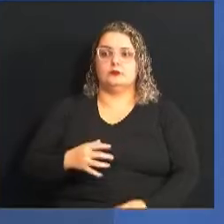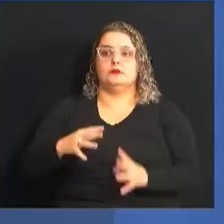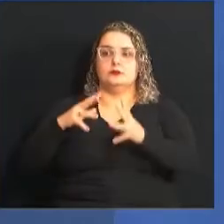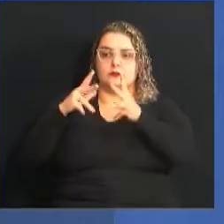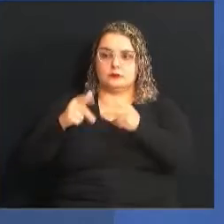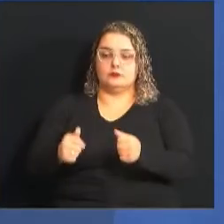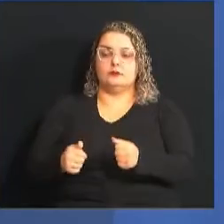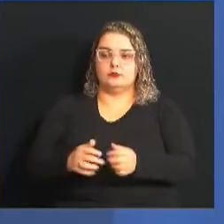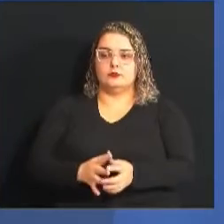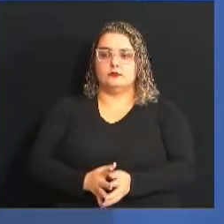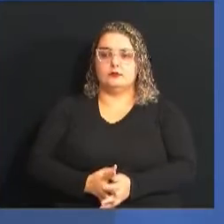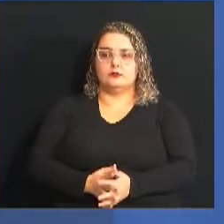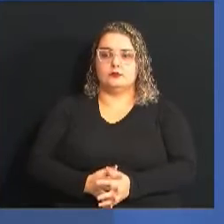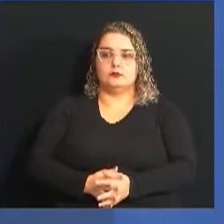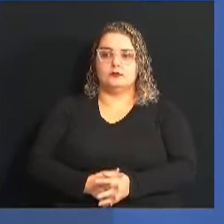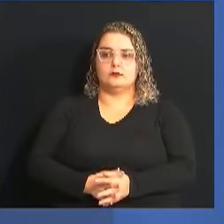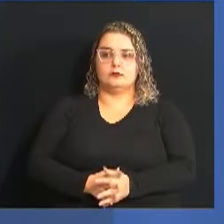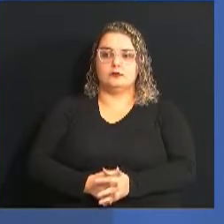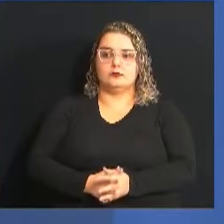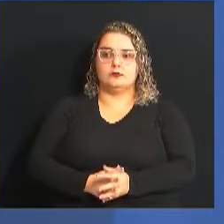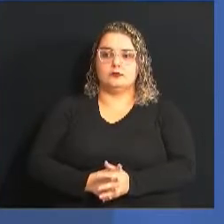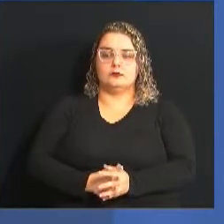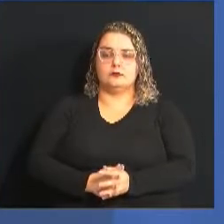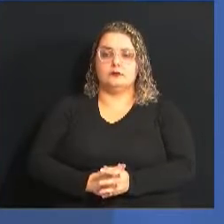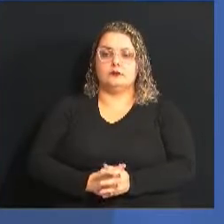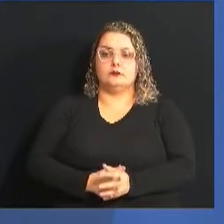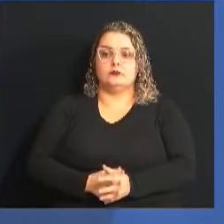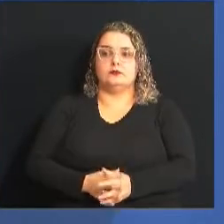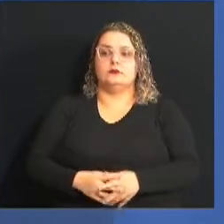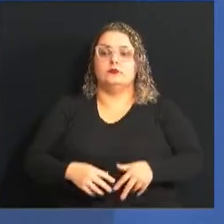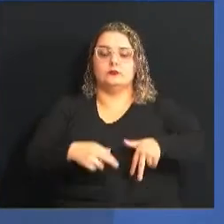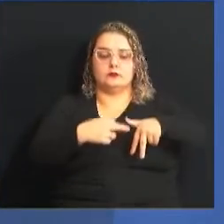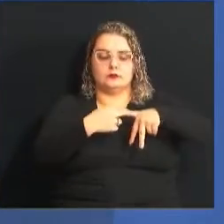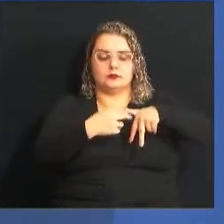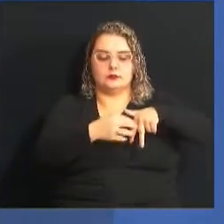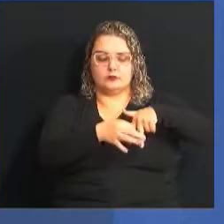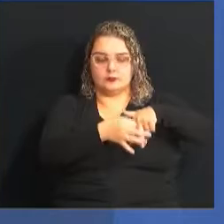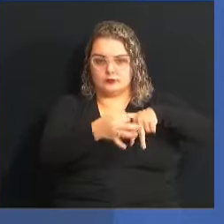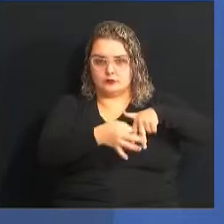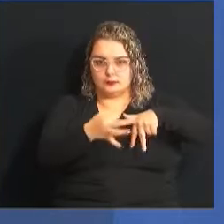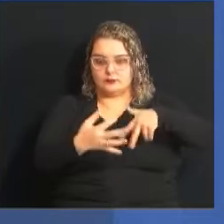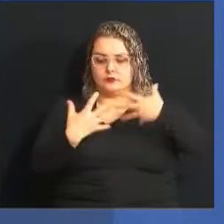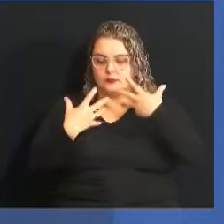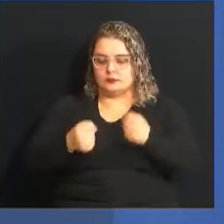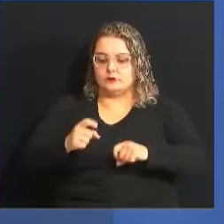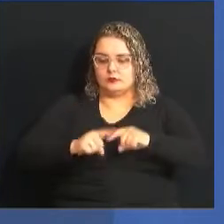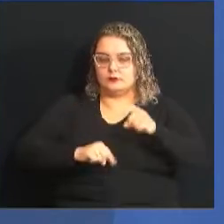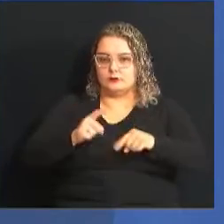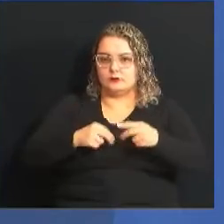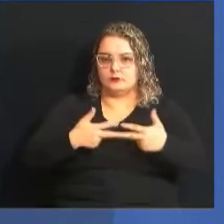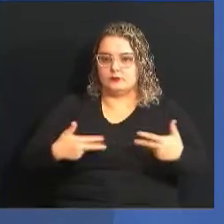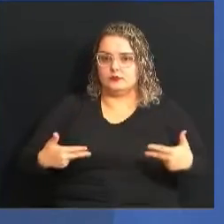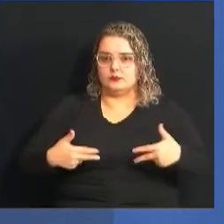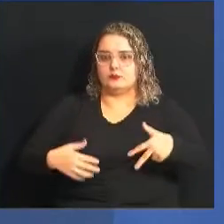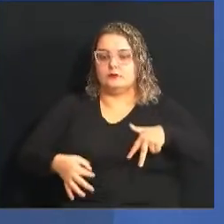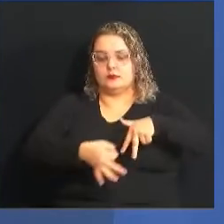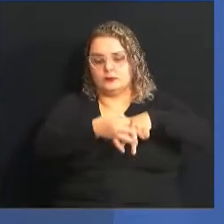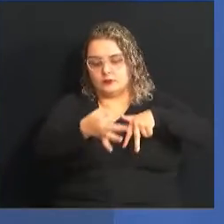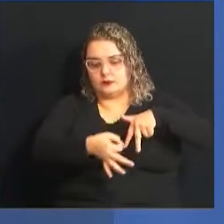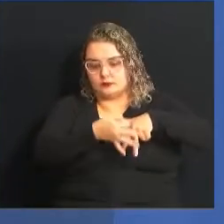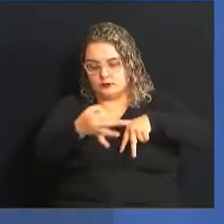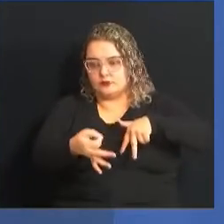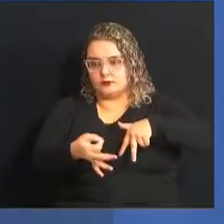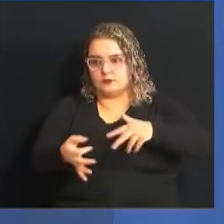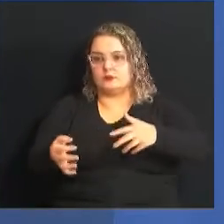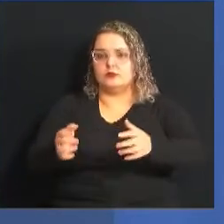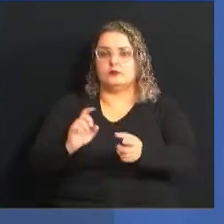eles, o relator recebe essa matéria, dá o parecer e na reunião da Comissão de